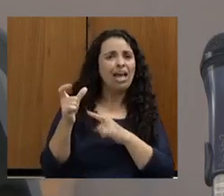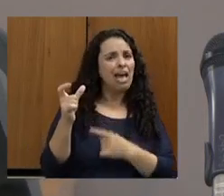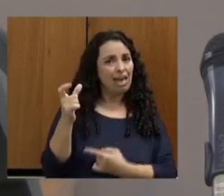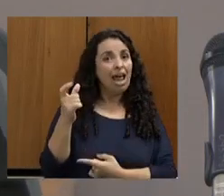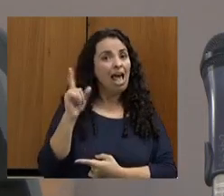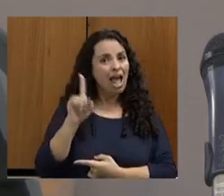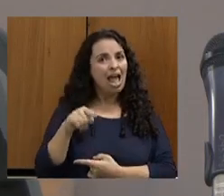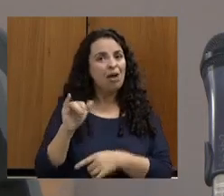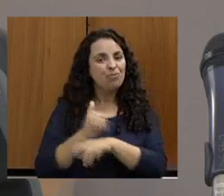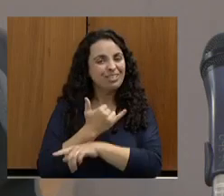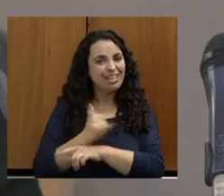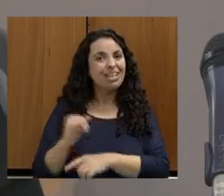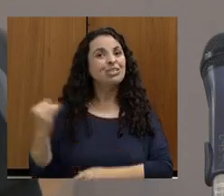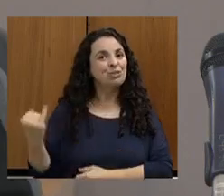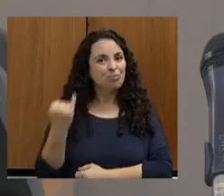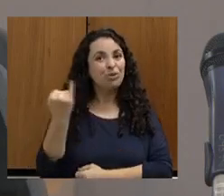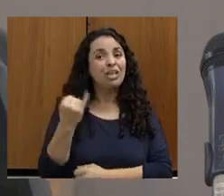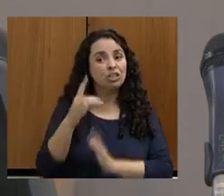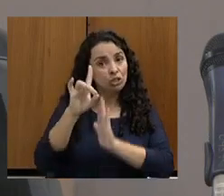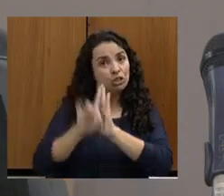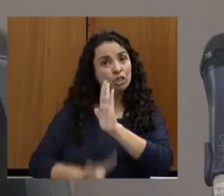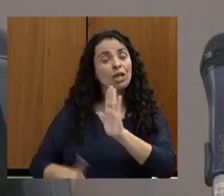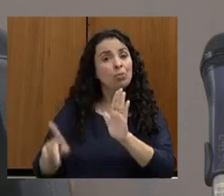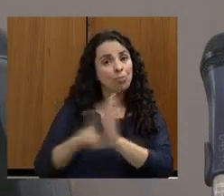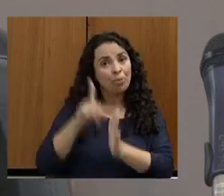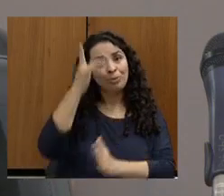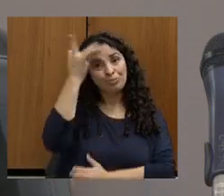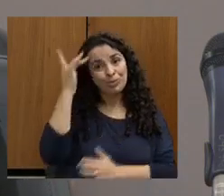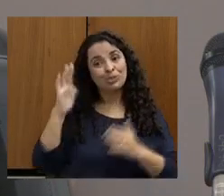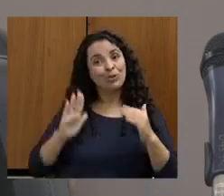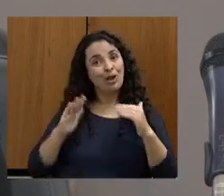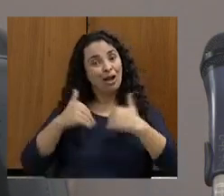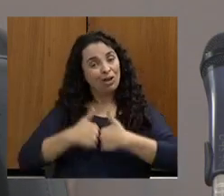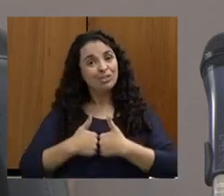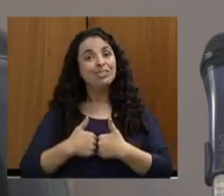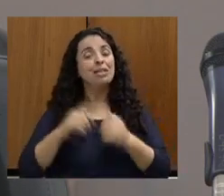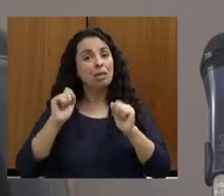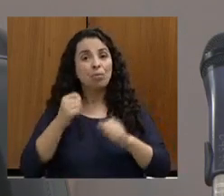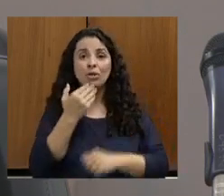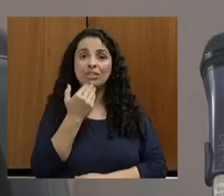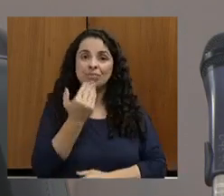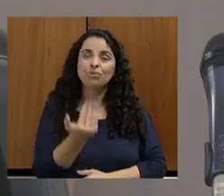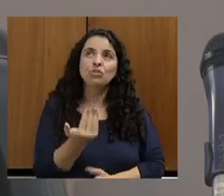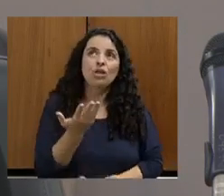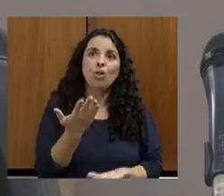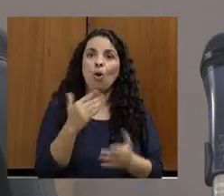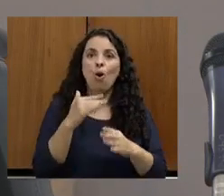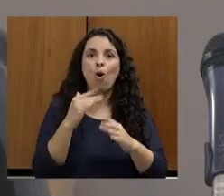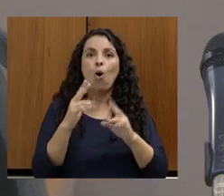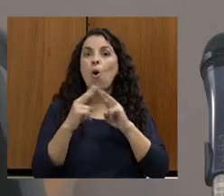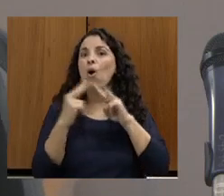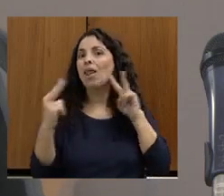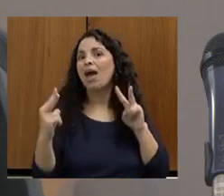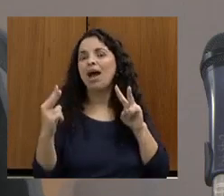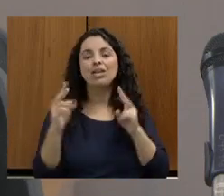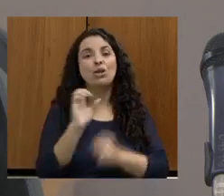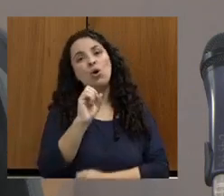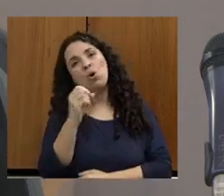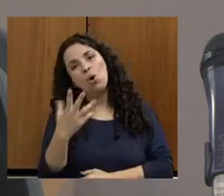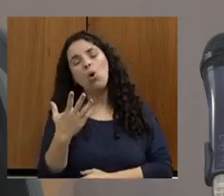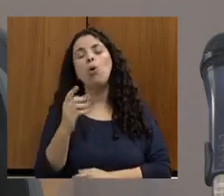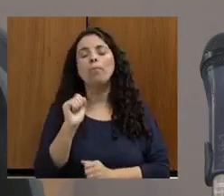direitos da pessoa com espectro autista, que pode ser solicitado tanto em meio online, quanto